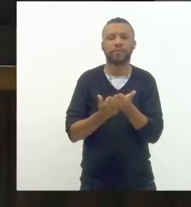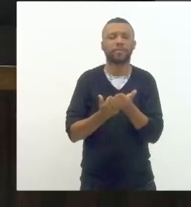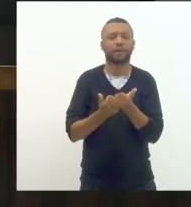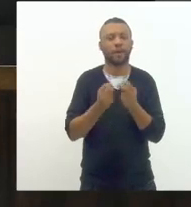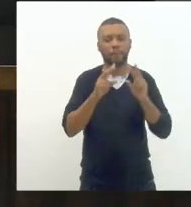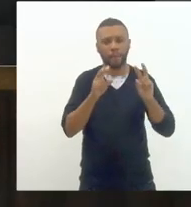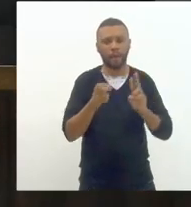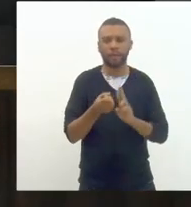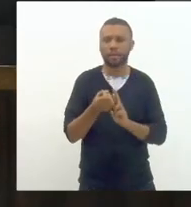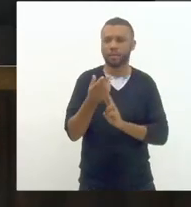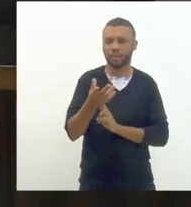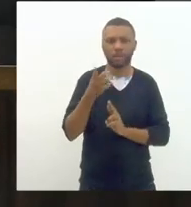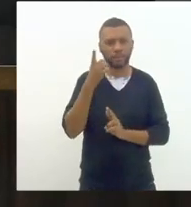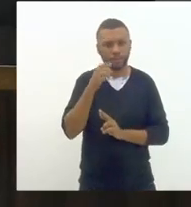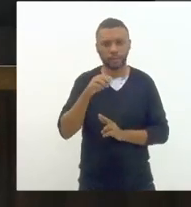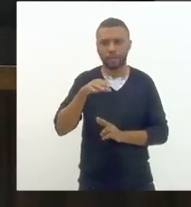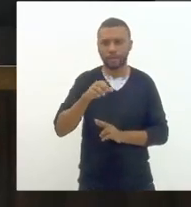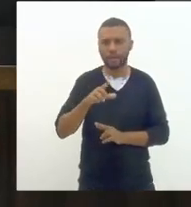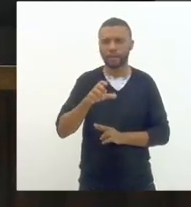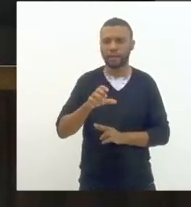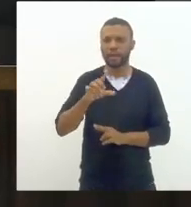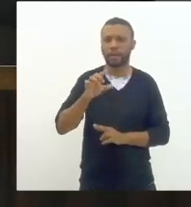mérito. Relator, deputado Marcelo Dino.